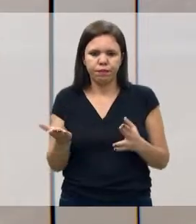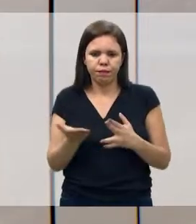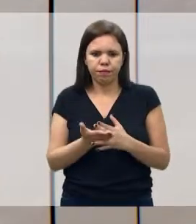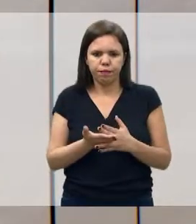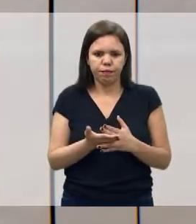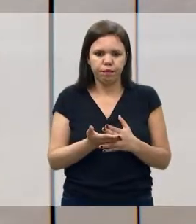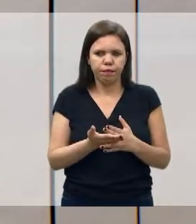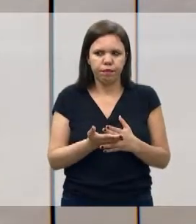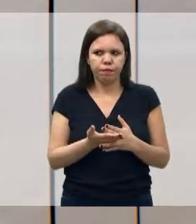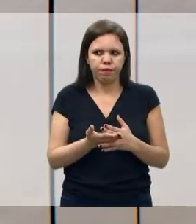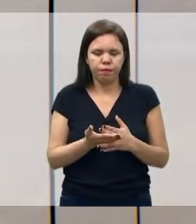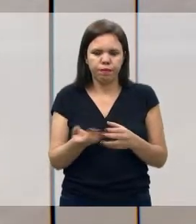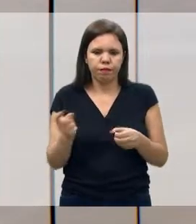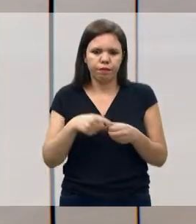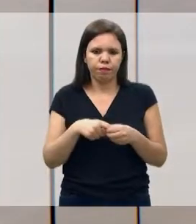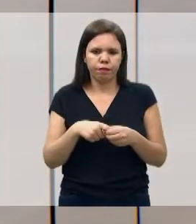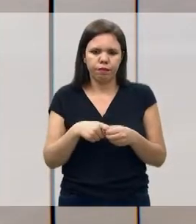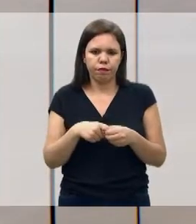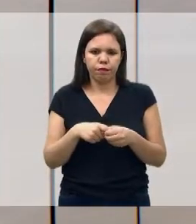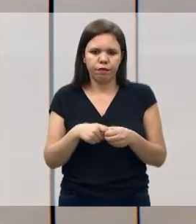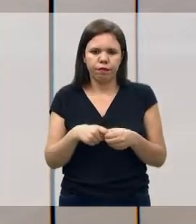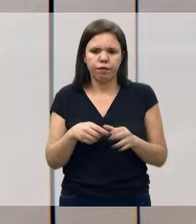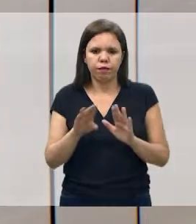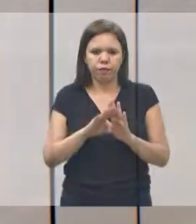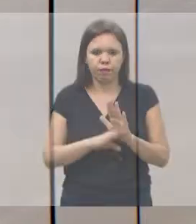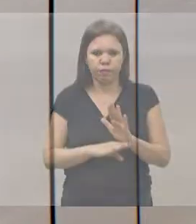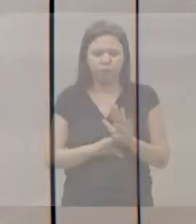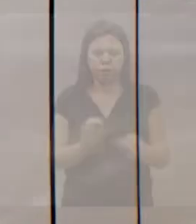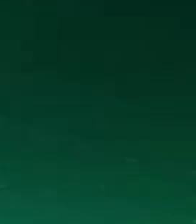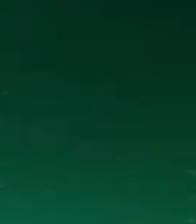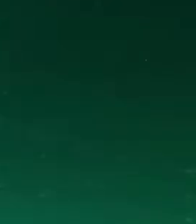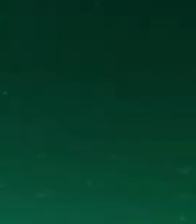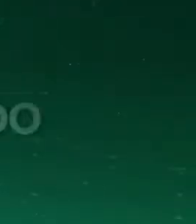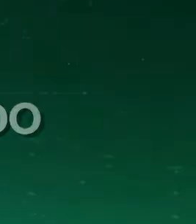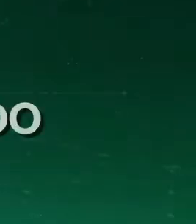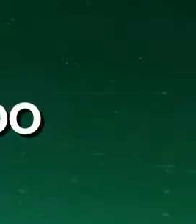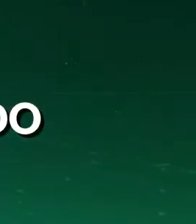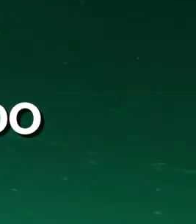breve intervalo e volta já já com questão de ordem. Não saia daí.